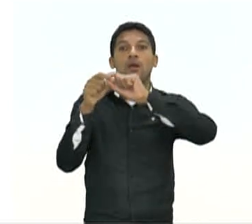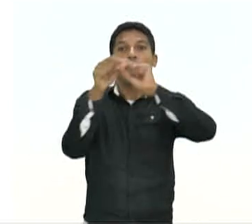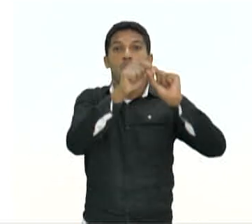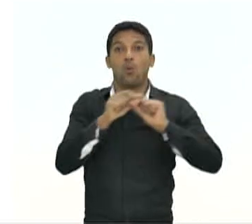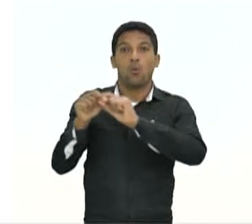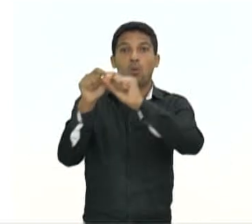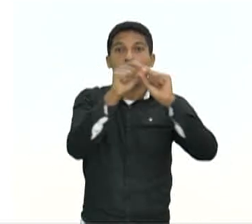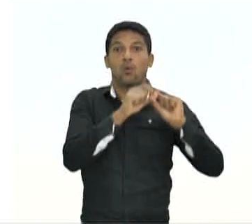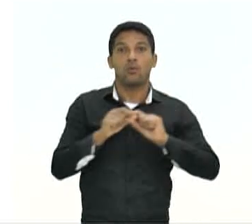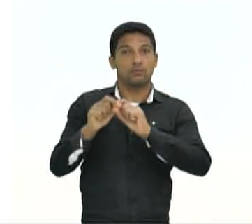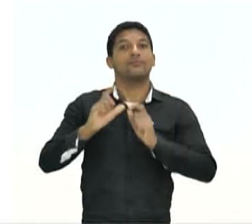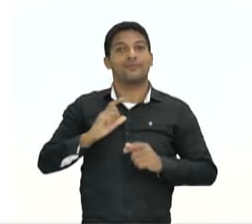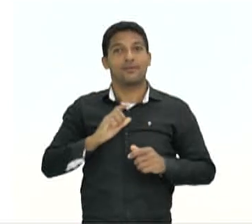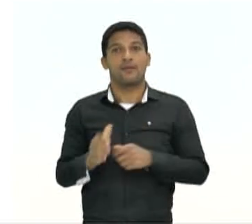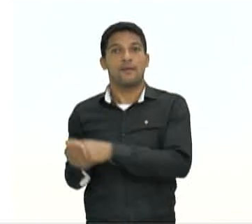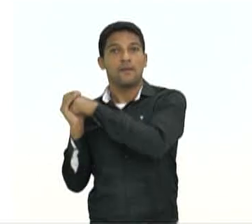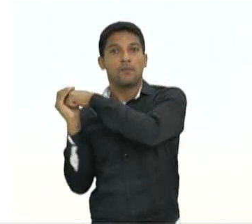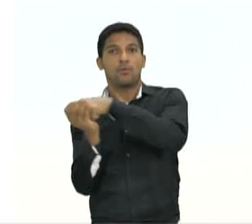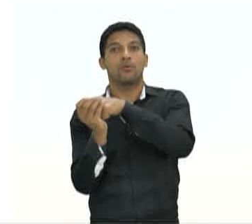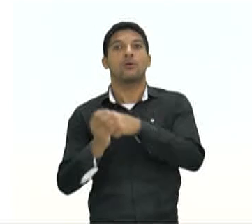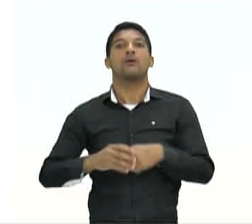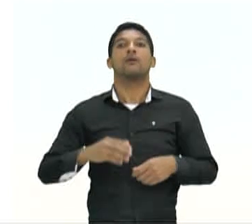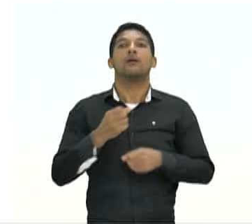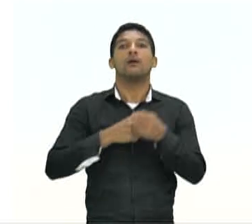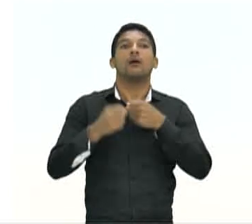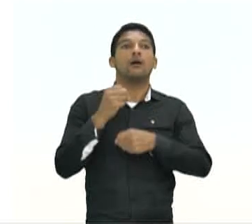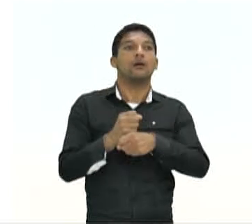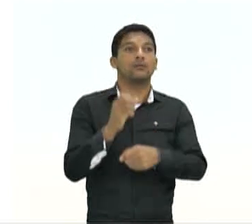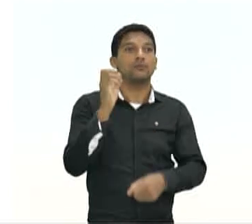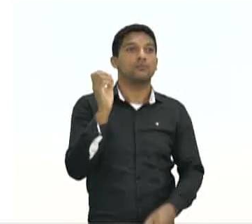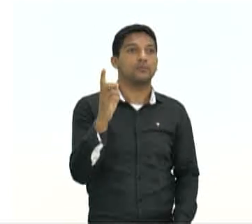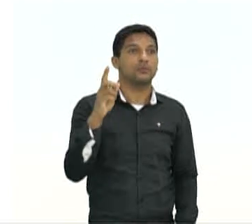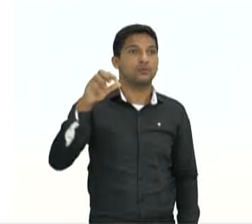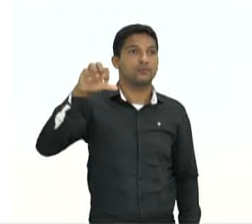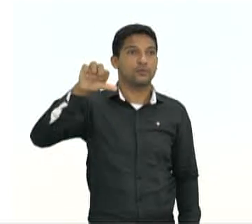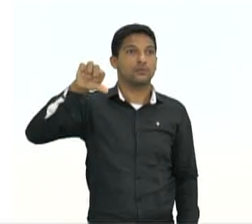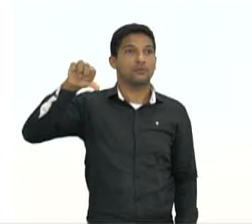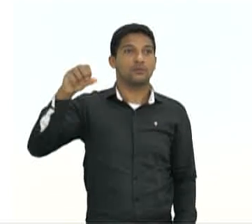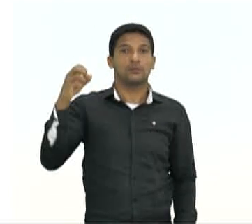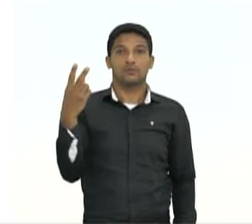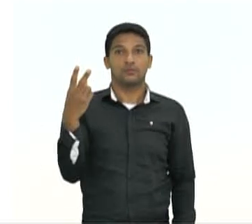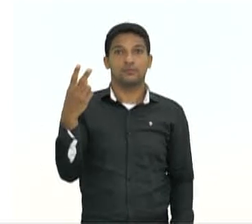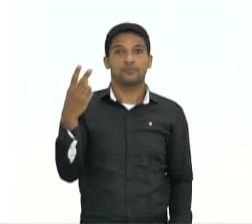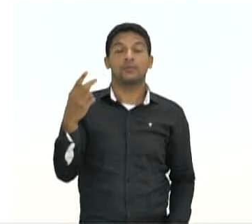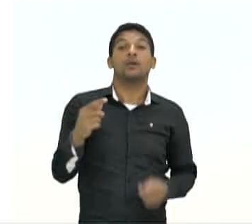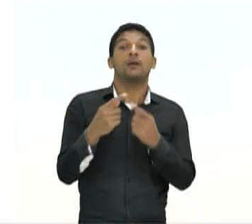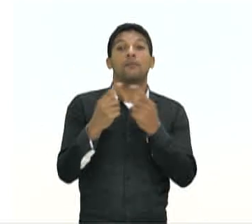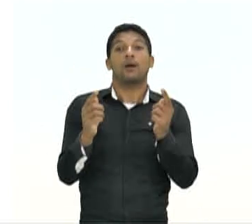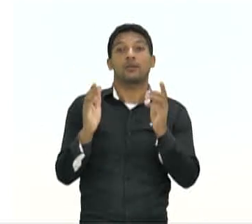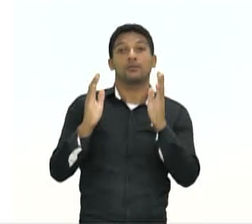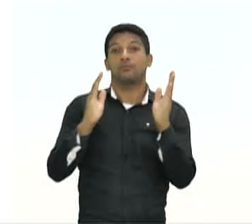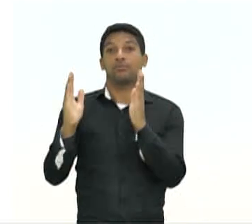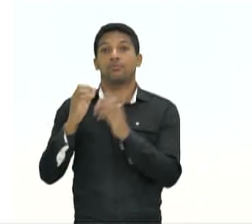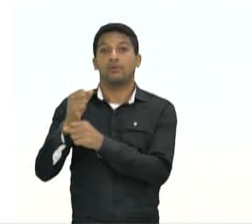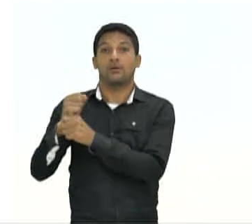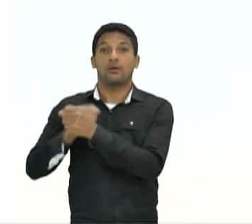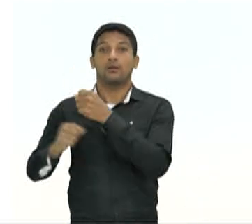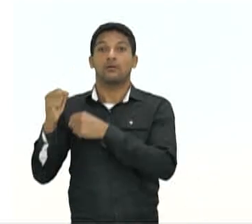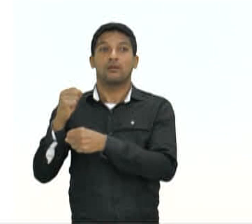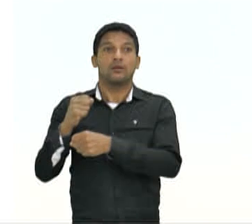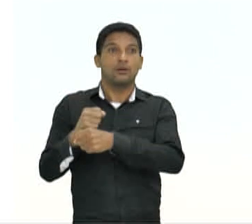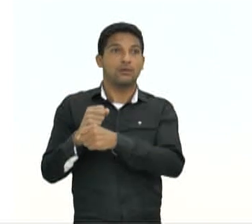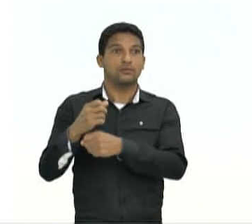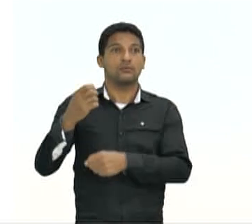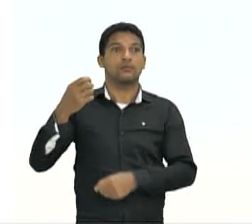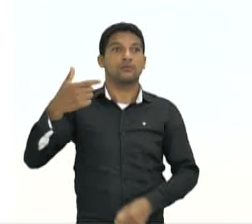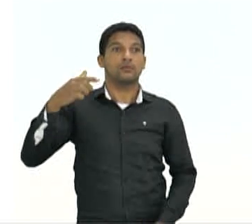em 1992 e deixou de ser olímpico em 2008, né? Então em 2012 ele já não apareceu nas Olimpíadas. E